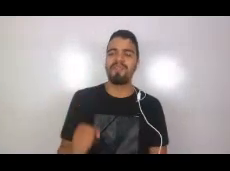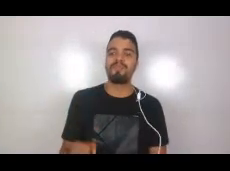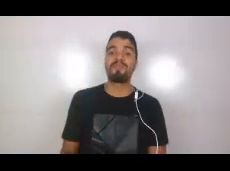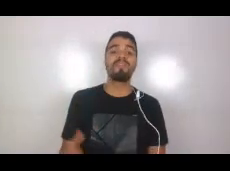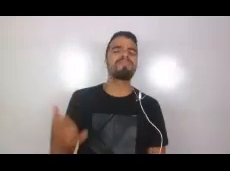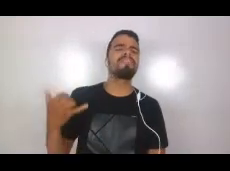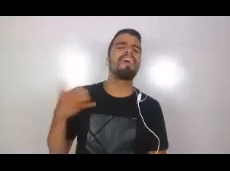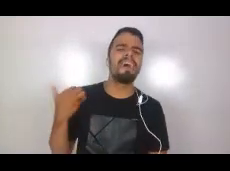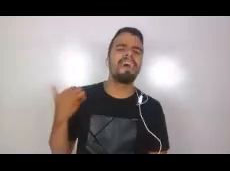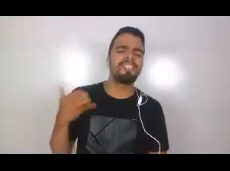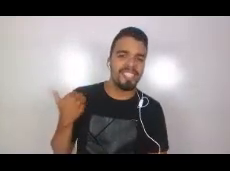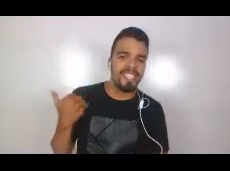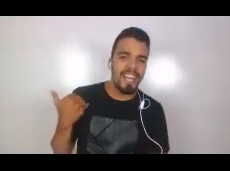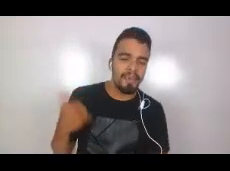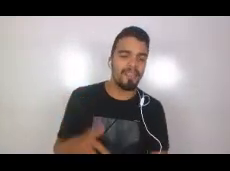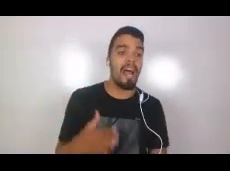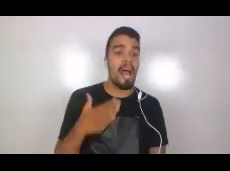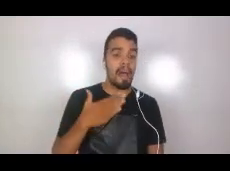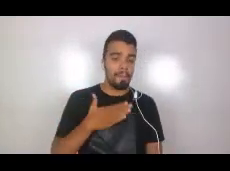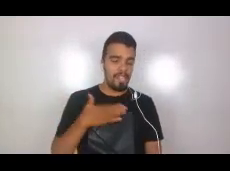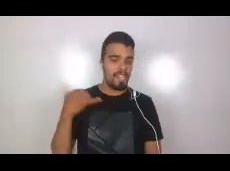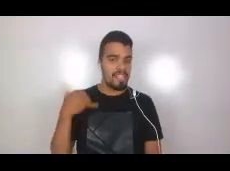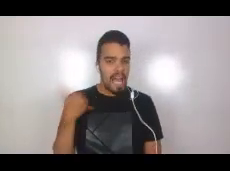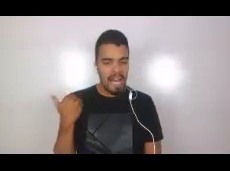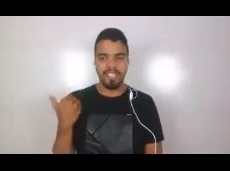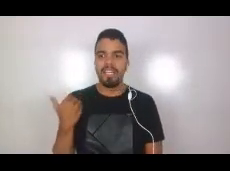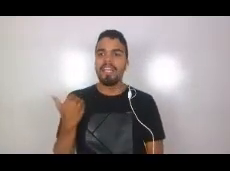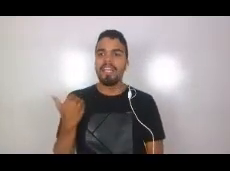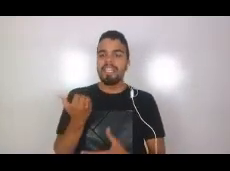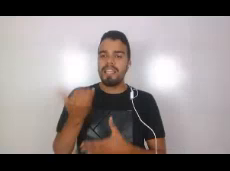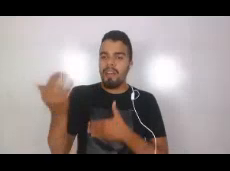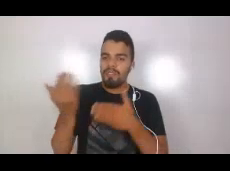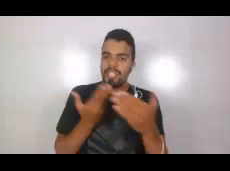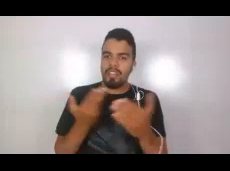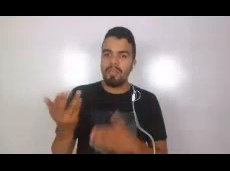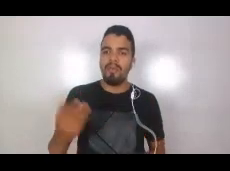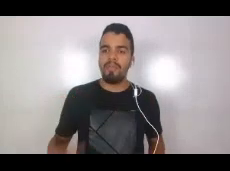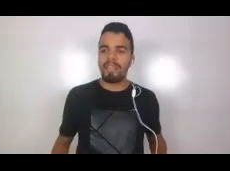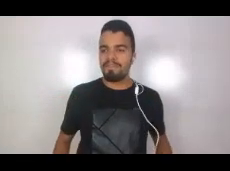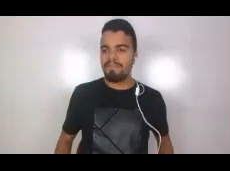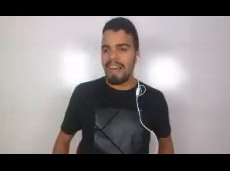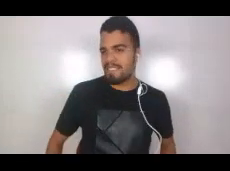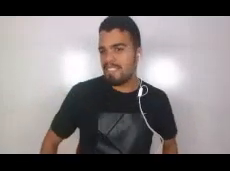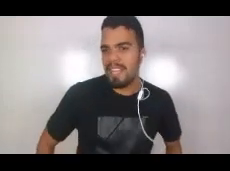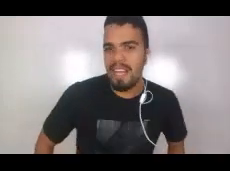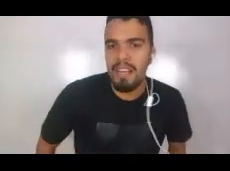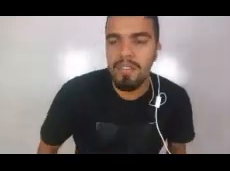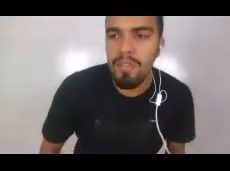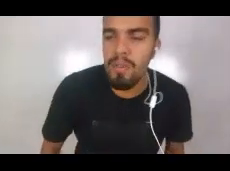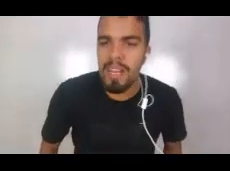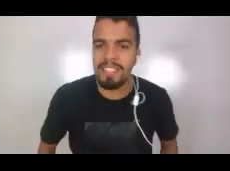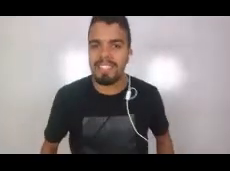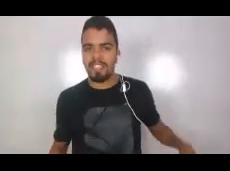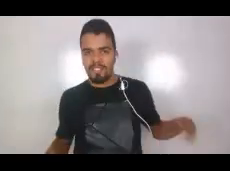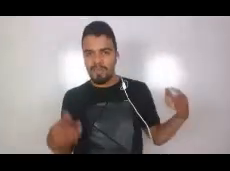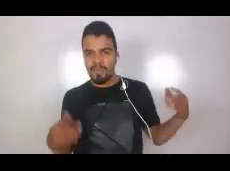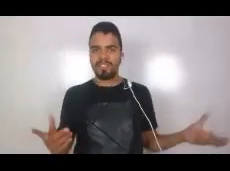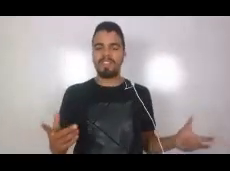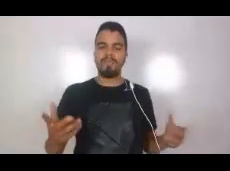faz o nome. Qual a sua idade? Ah, minha idade. E tem um diálogo um pouco mais basilar com